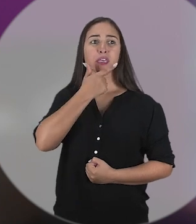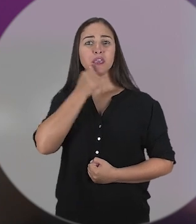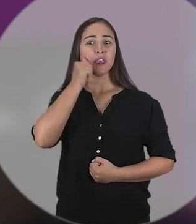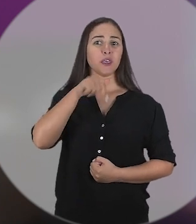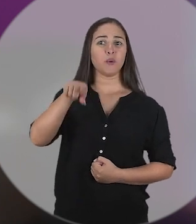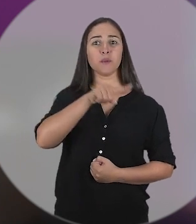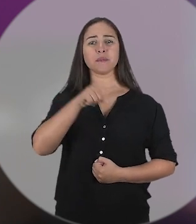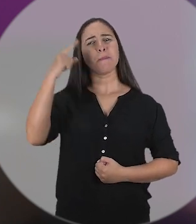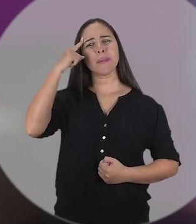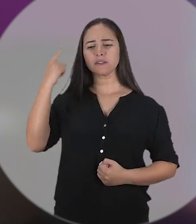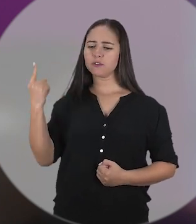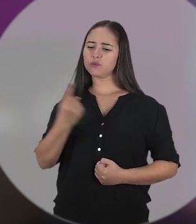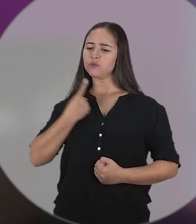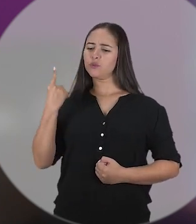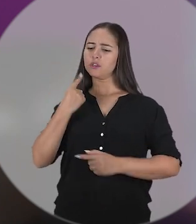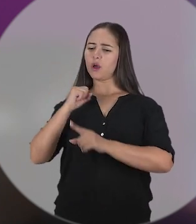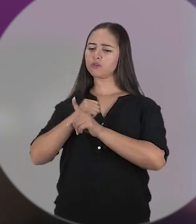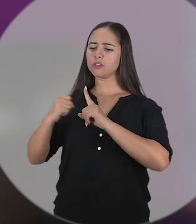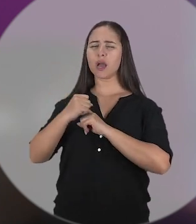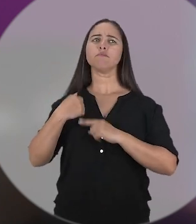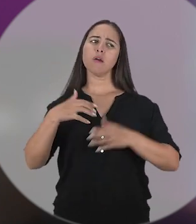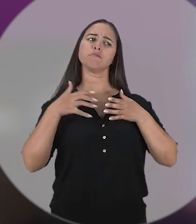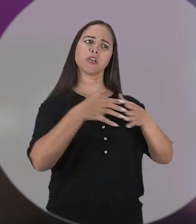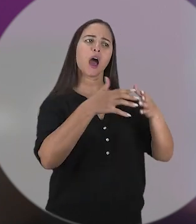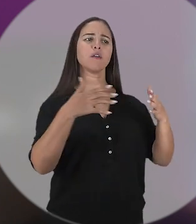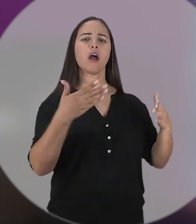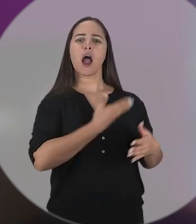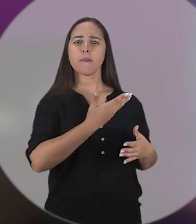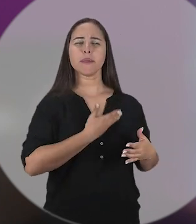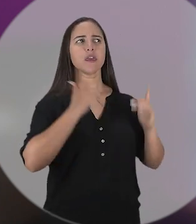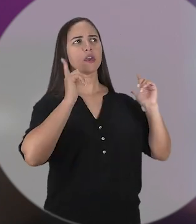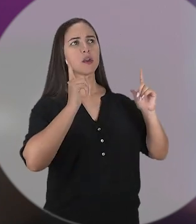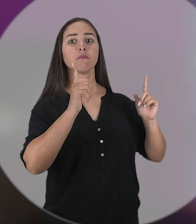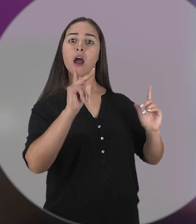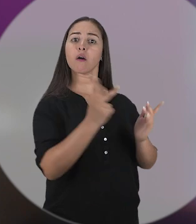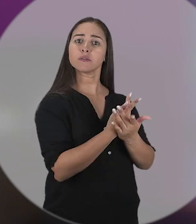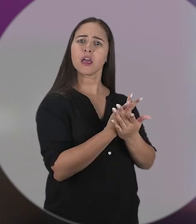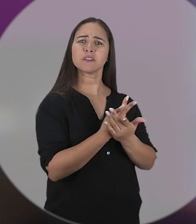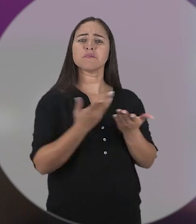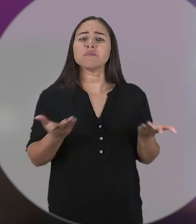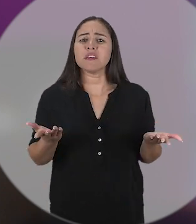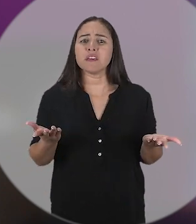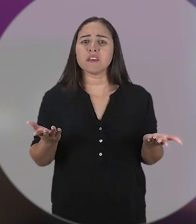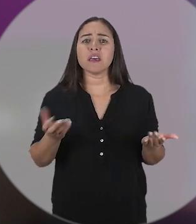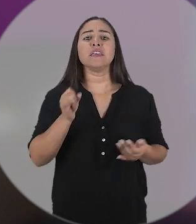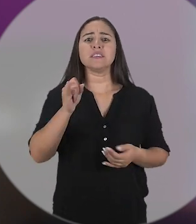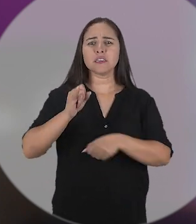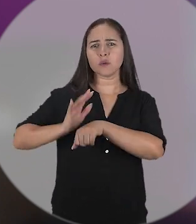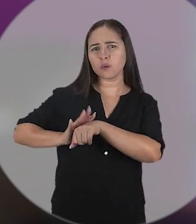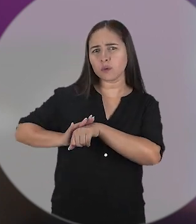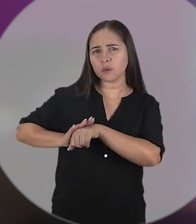solidão social, vamos supor, eu saio com os meus amigos, isso acontece. Mas e daí? E quando você